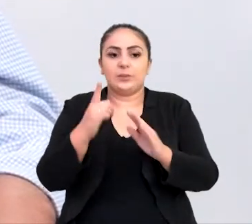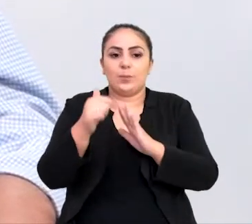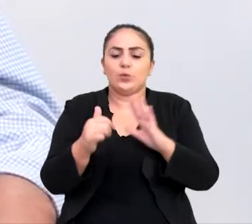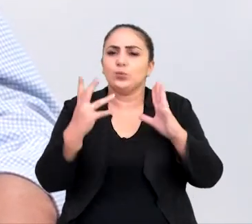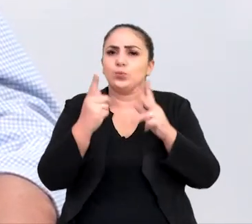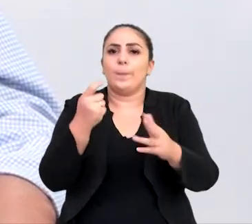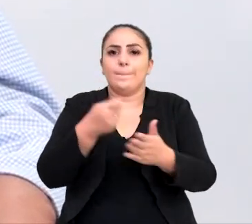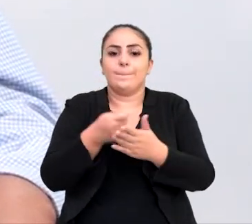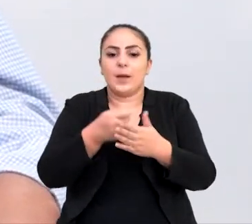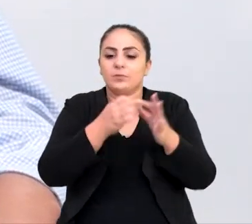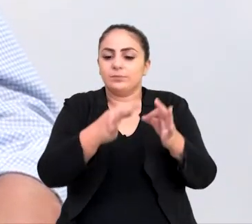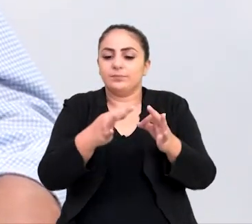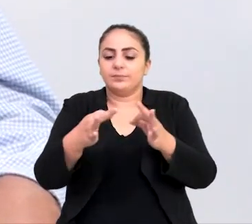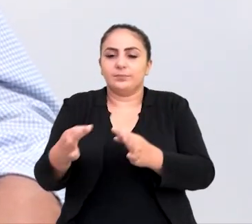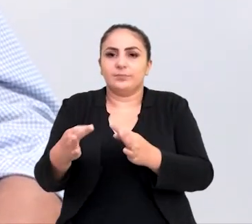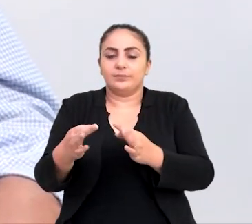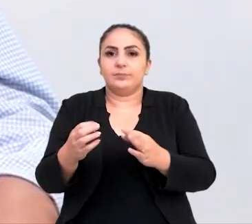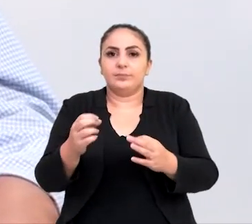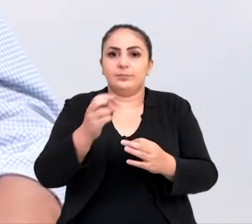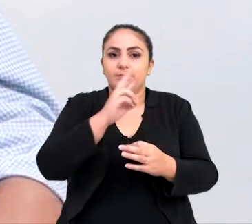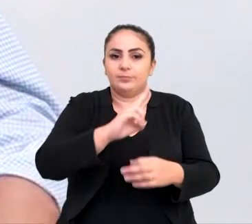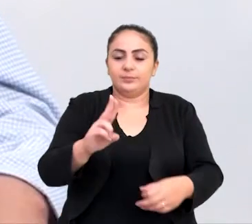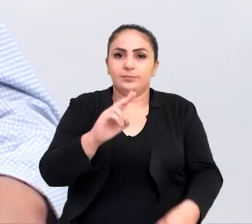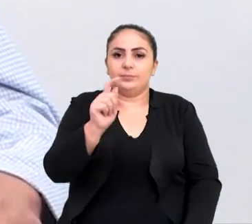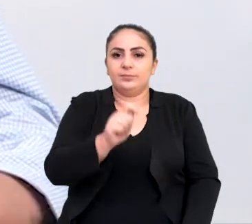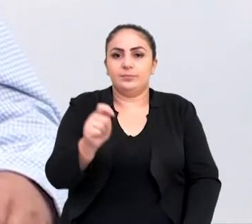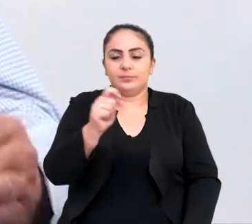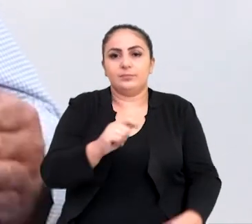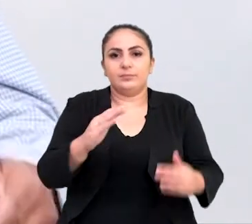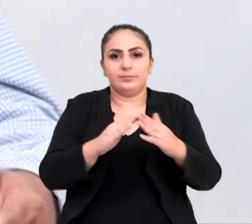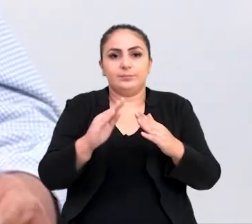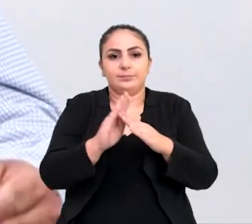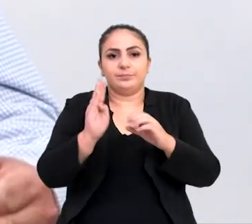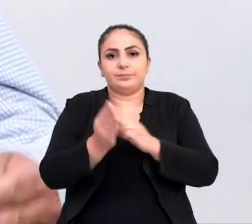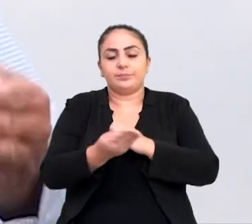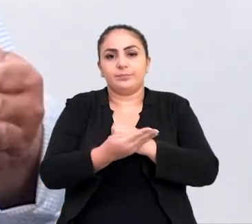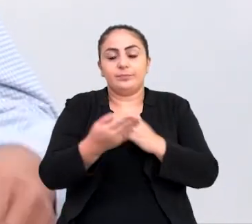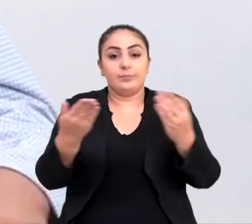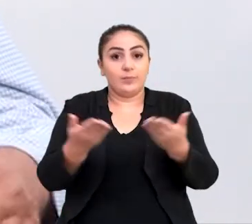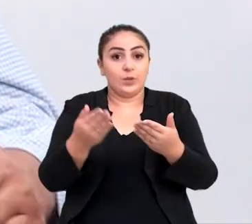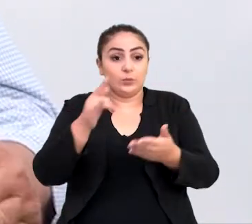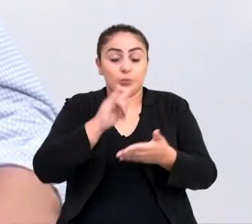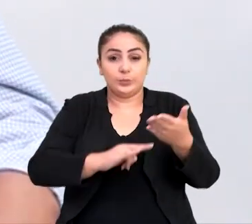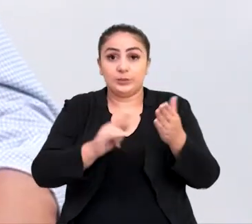de tudo, pago, escrituradinho, em nome da Associação de Moradores do Bairro Planaltina. Hoje nós temos documento,